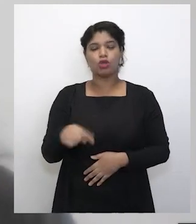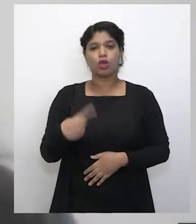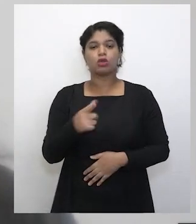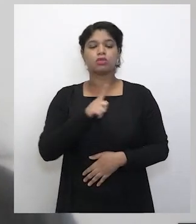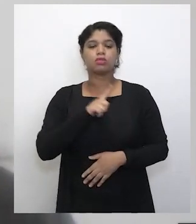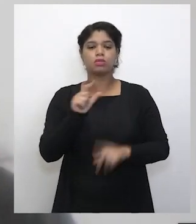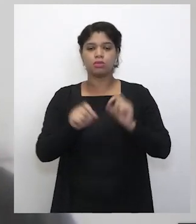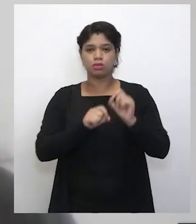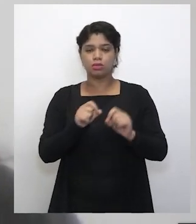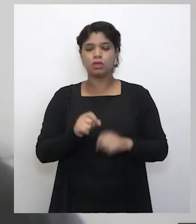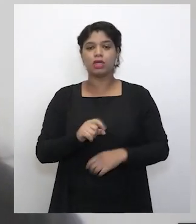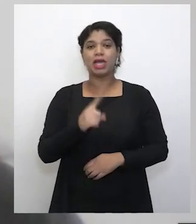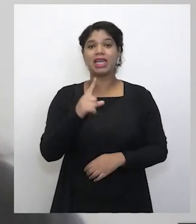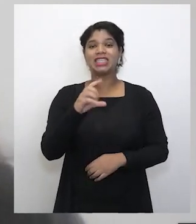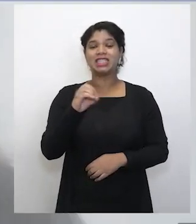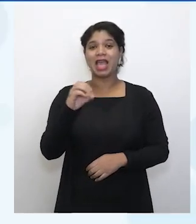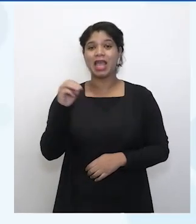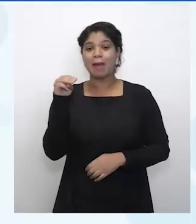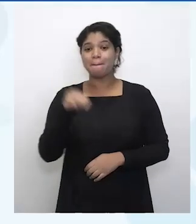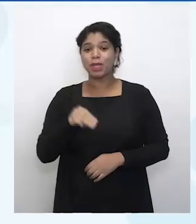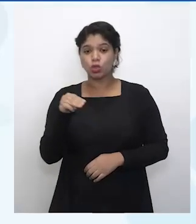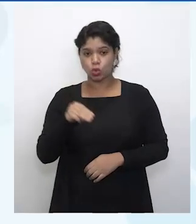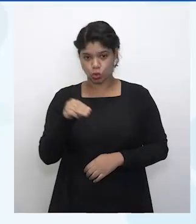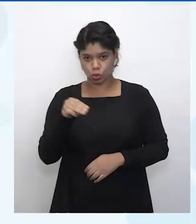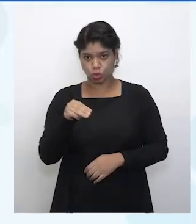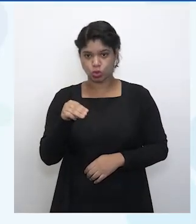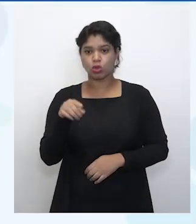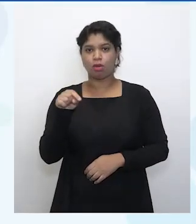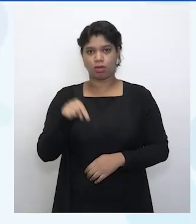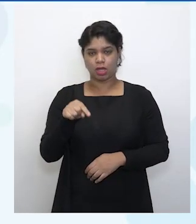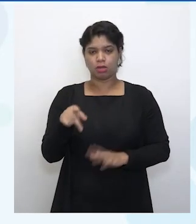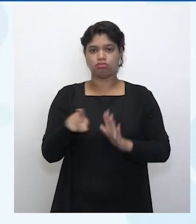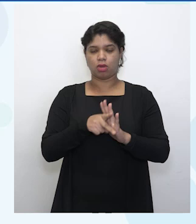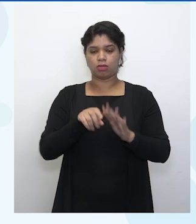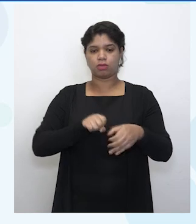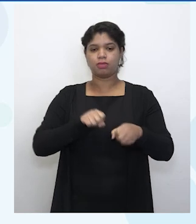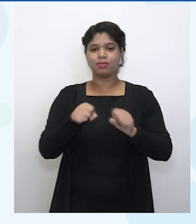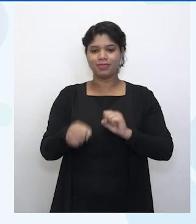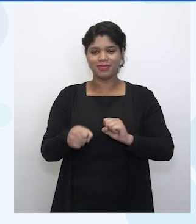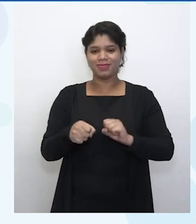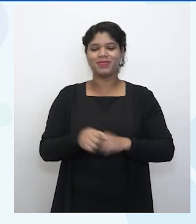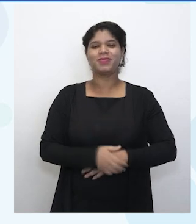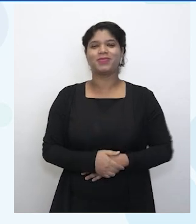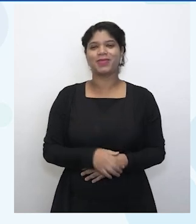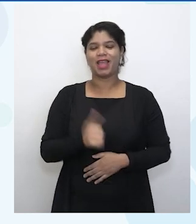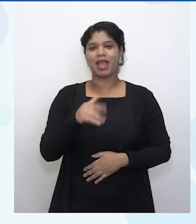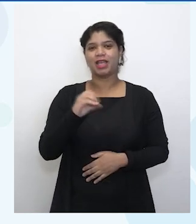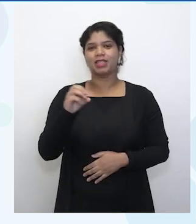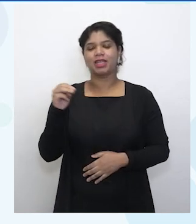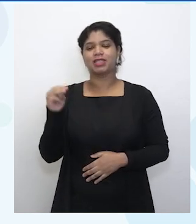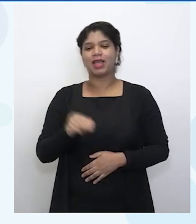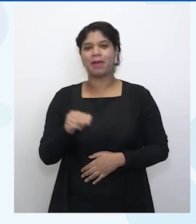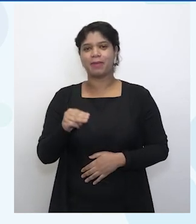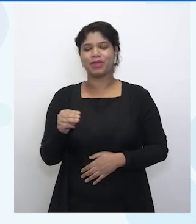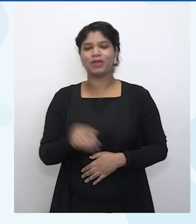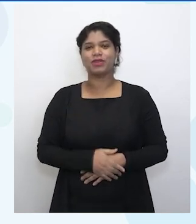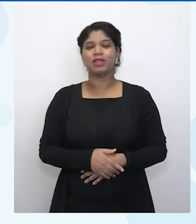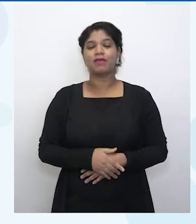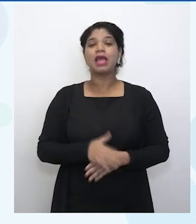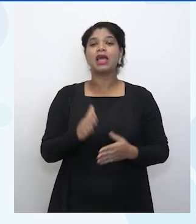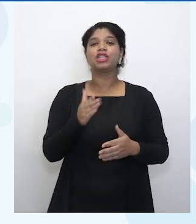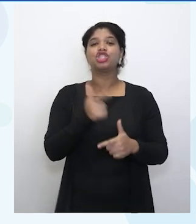teremos 100 minutos de formação. Esses 100 minutos, ele vai ser